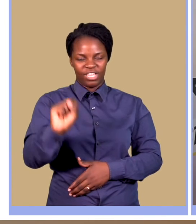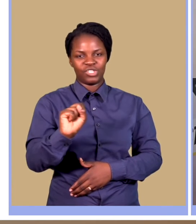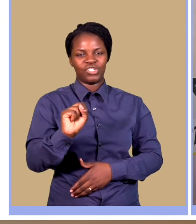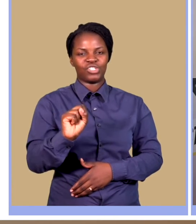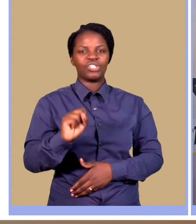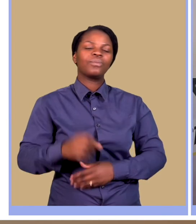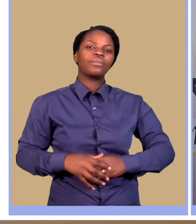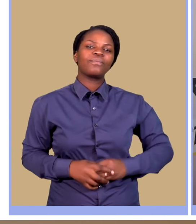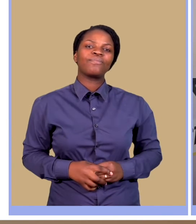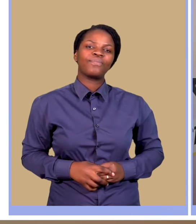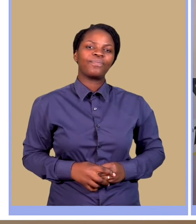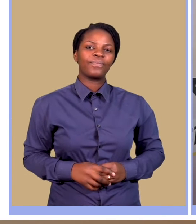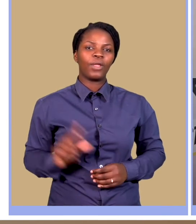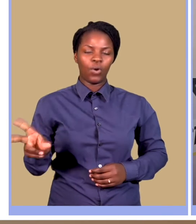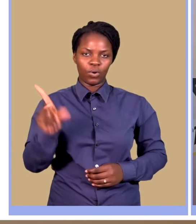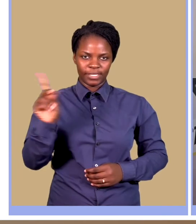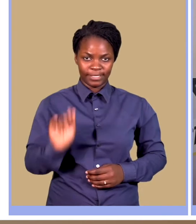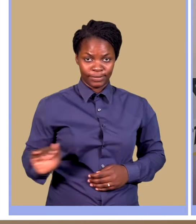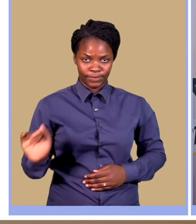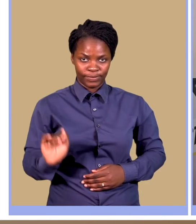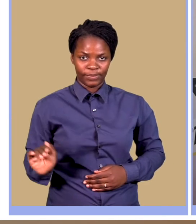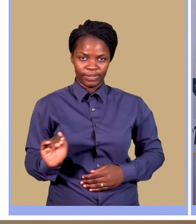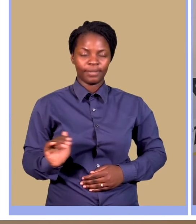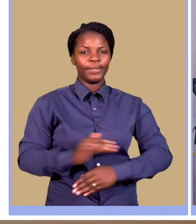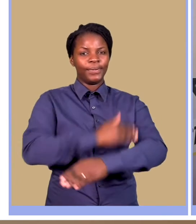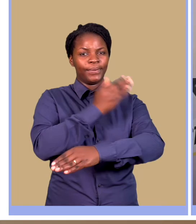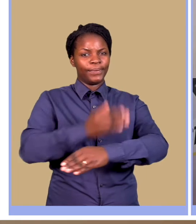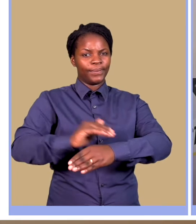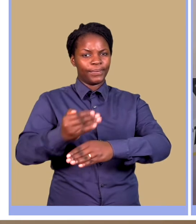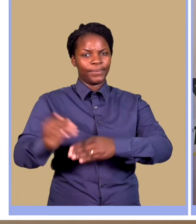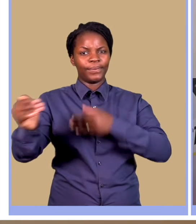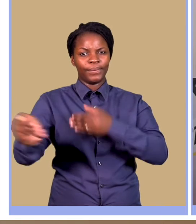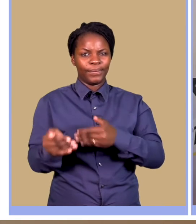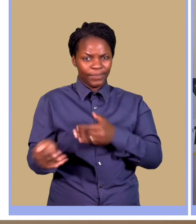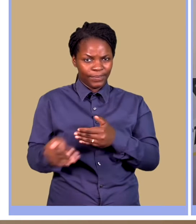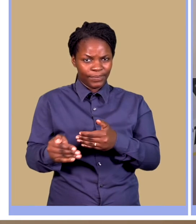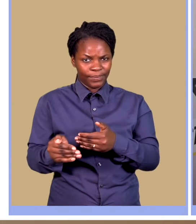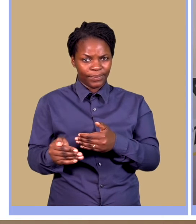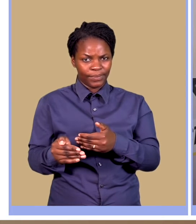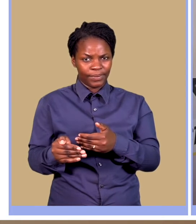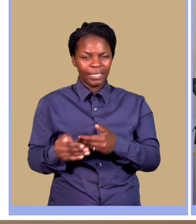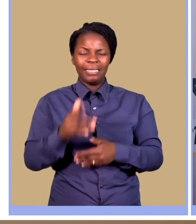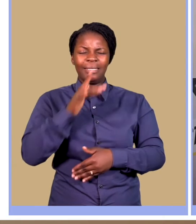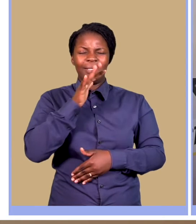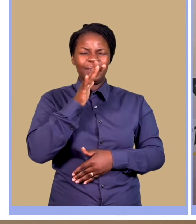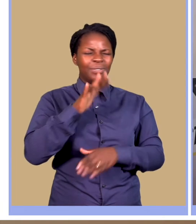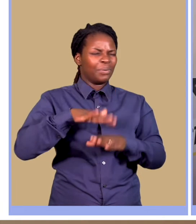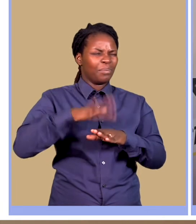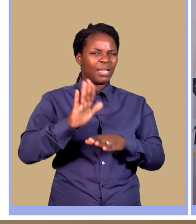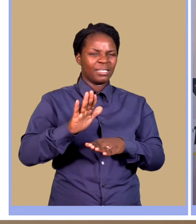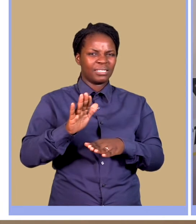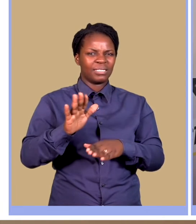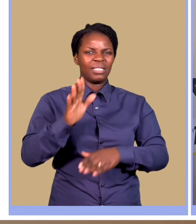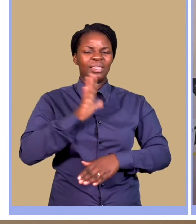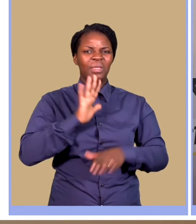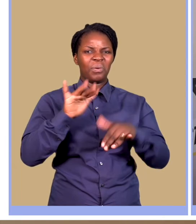uma frente da praia, em que o lixo mais típico é o lixo comum e tem aqueles plastiquinhos de amendoim. Estamos a